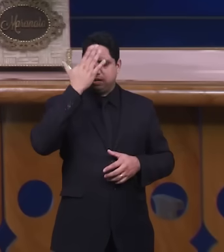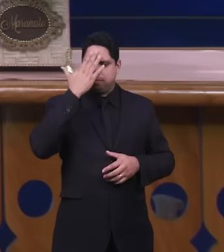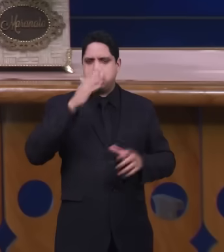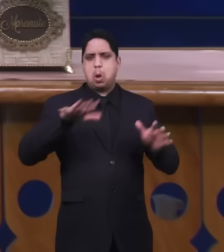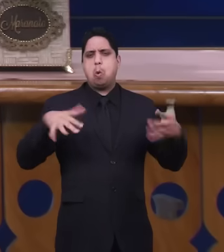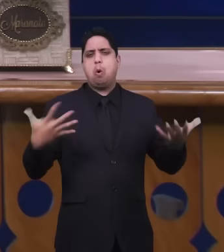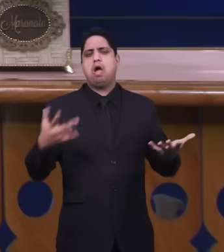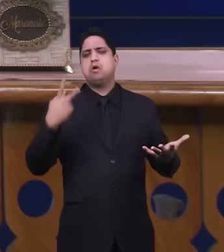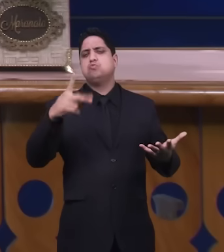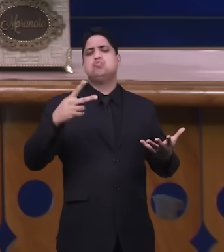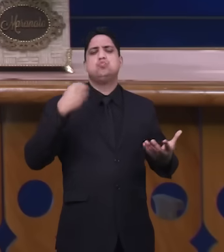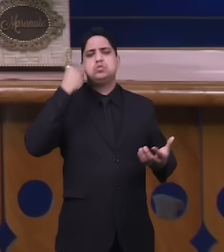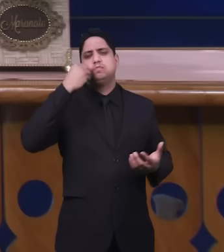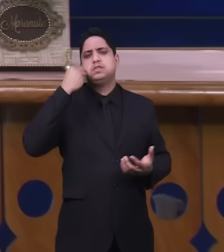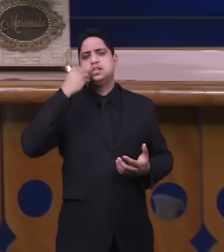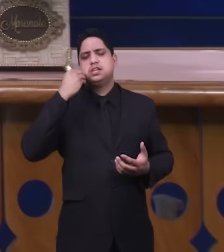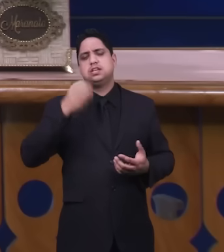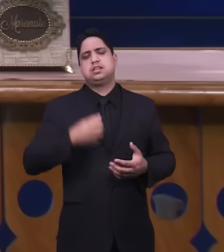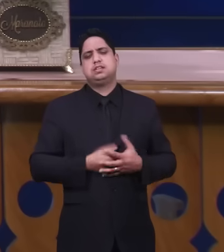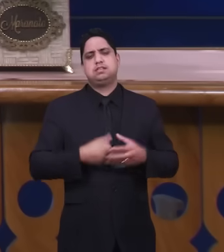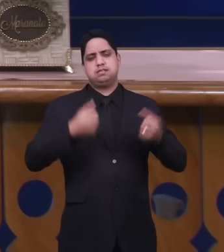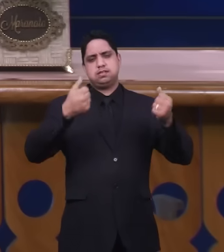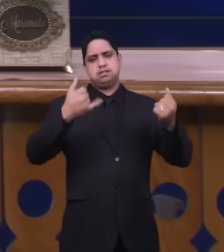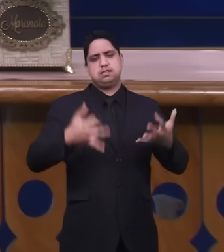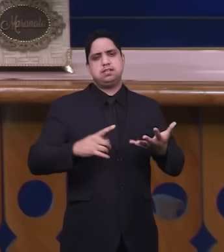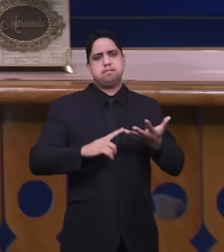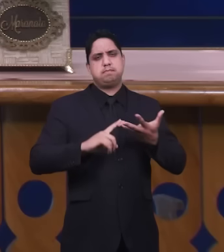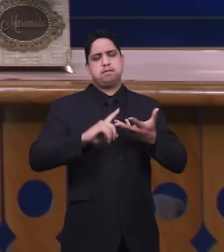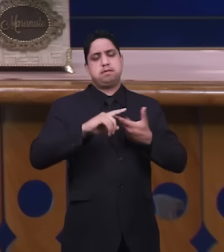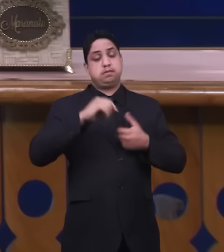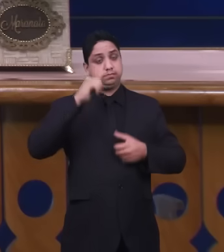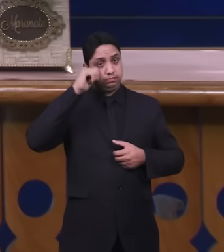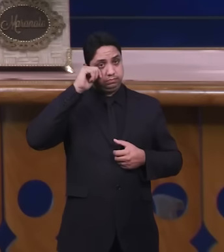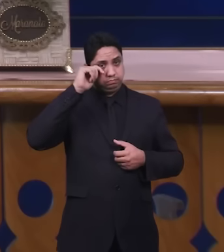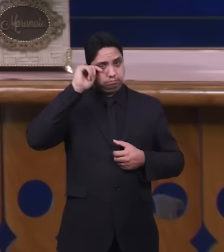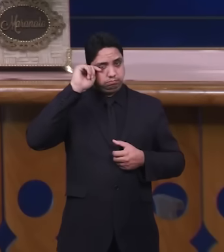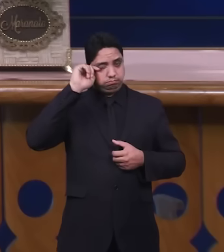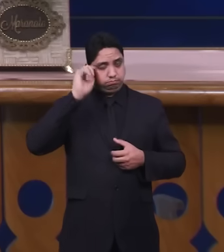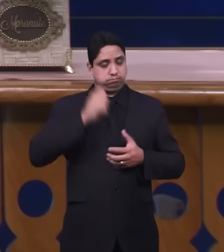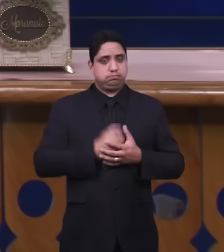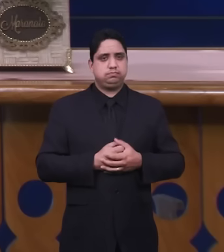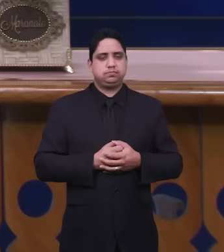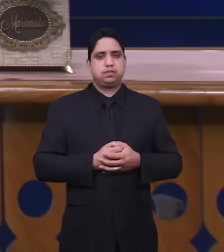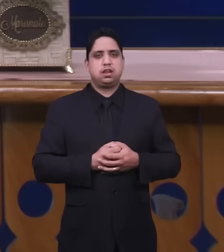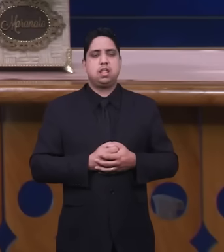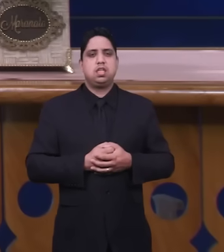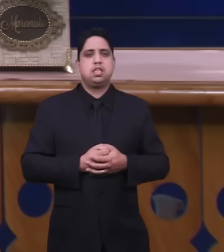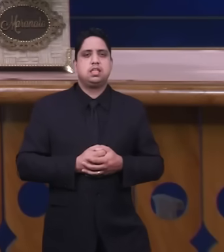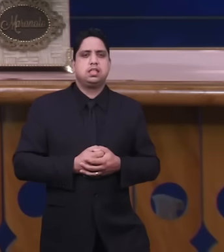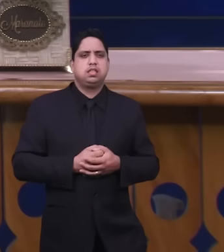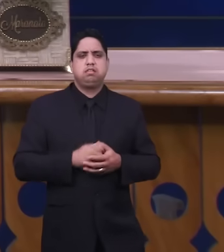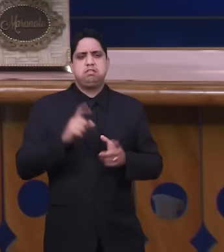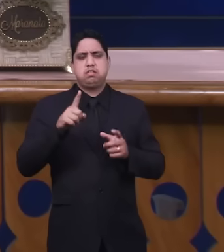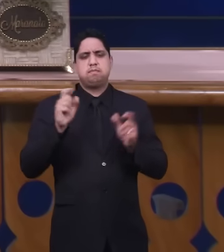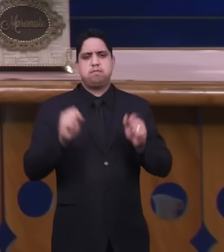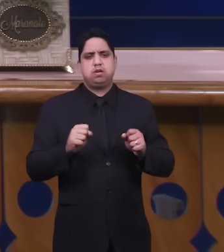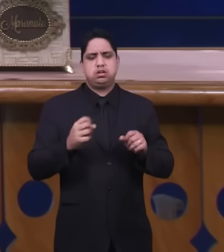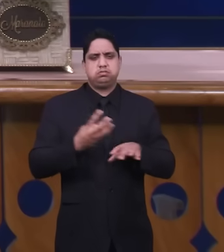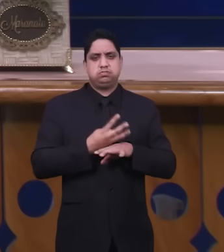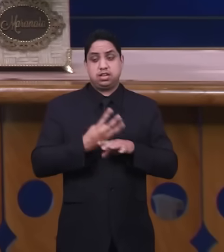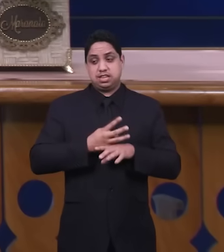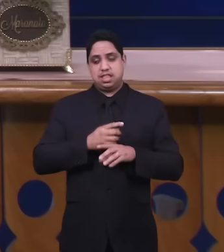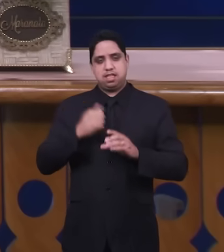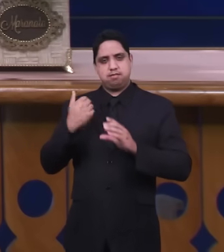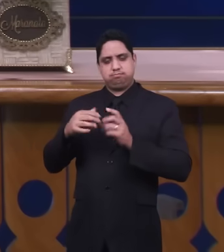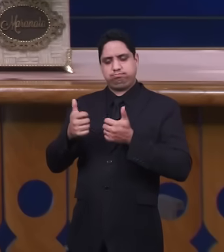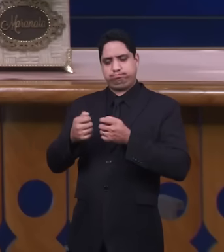seu celular e narrar através de texto. Se você apontar a câmera do seu celular, vai ser redirecionado para o WhatsApp e você vai poder escrever